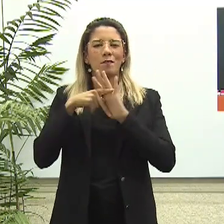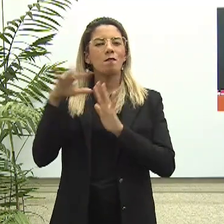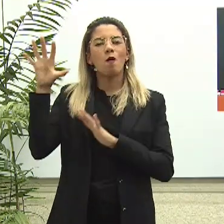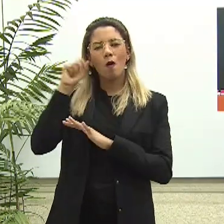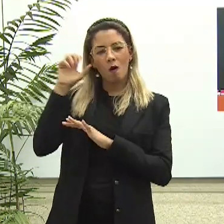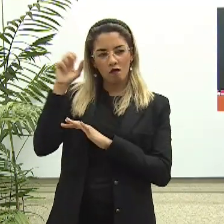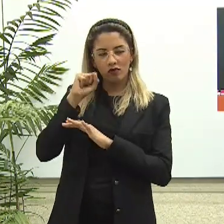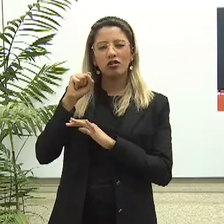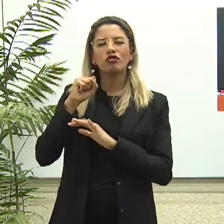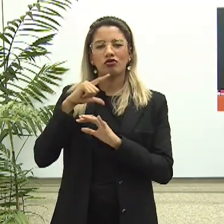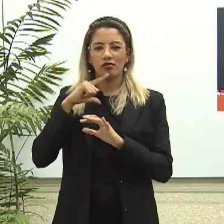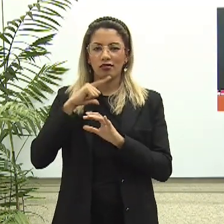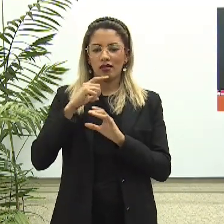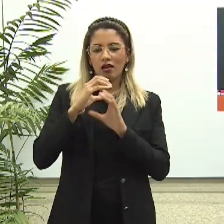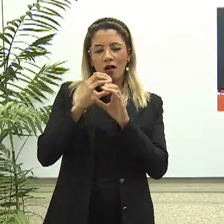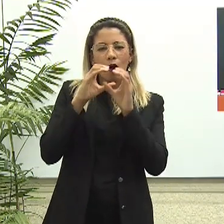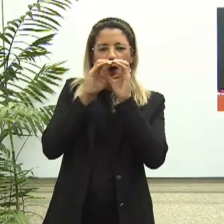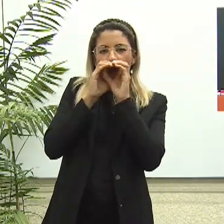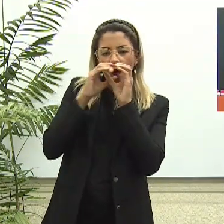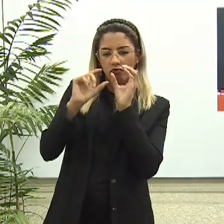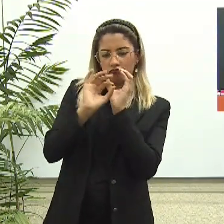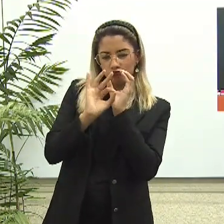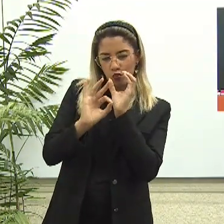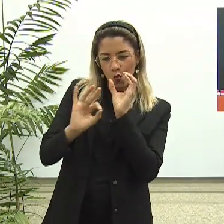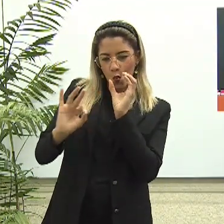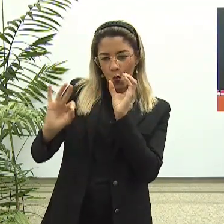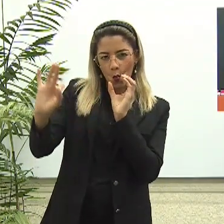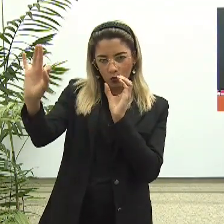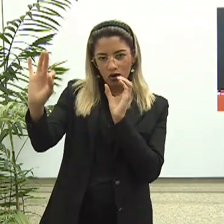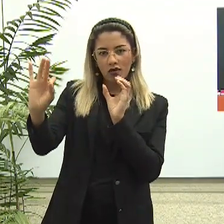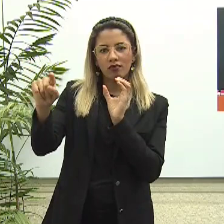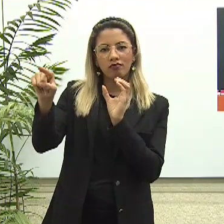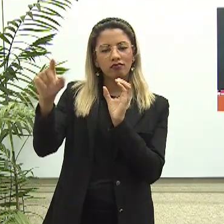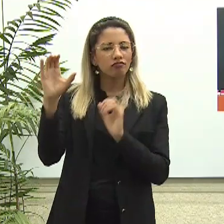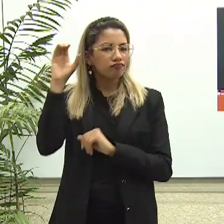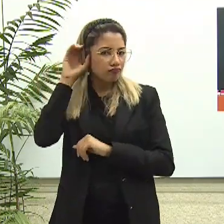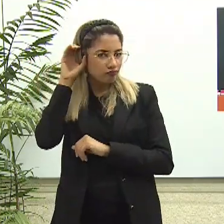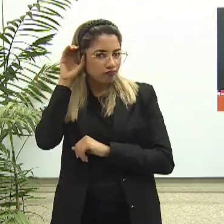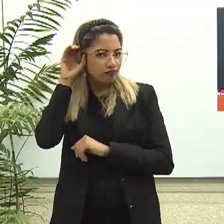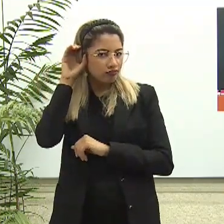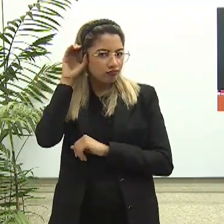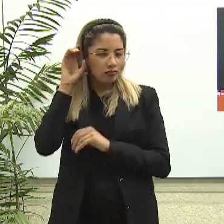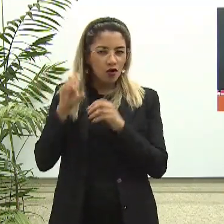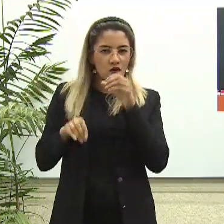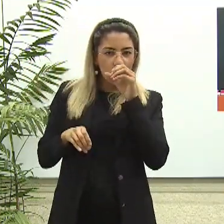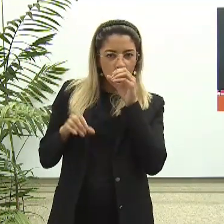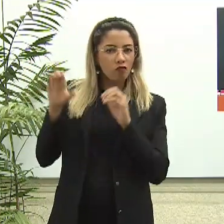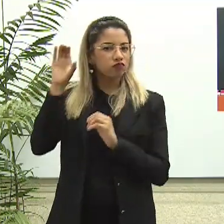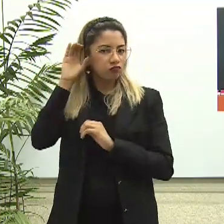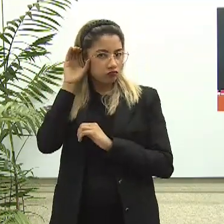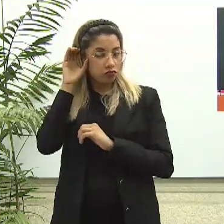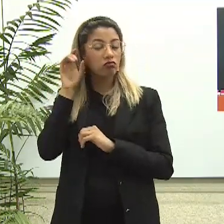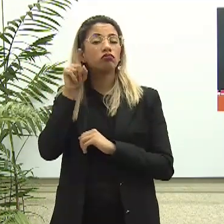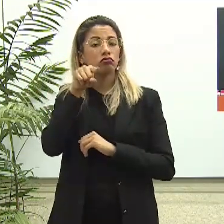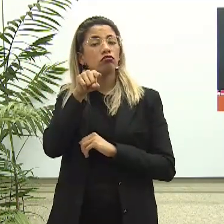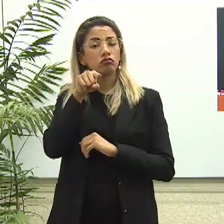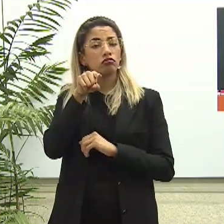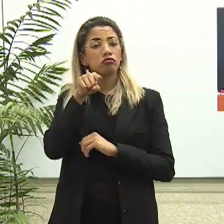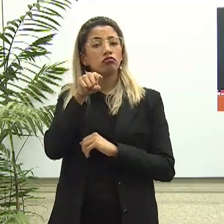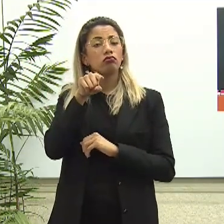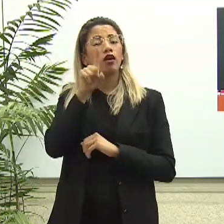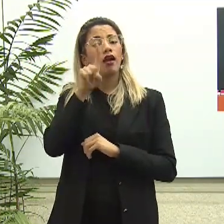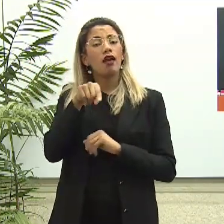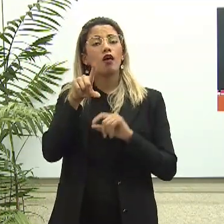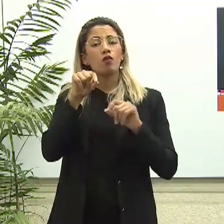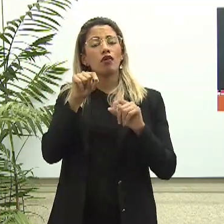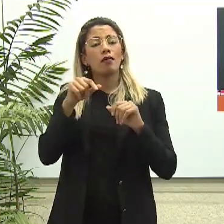vai por analogia vibrando e chega no outro e ela é com ela na verdade não é desfeita ela vai vibrando